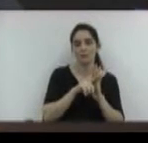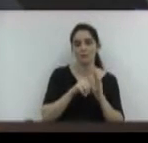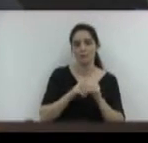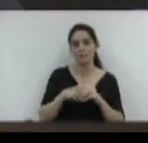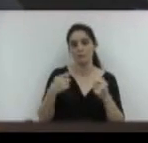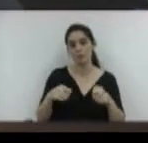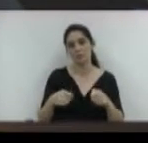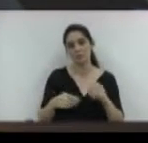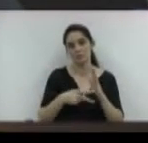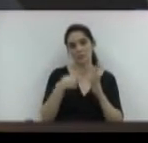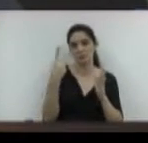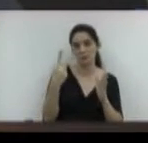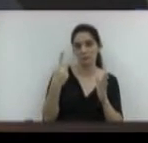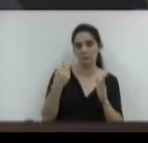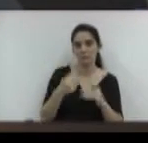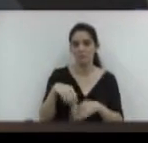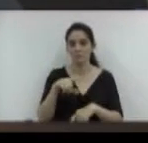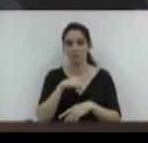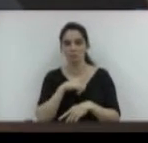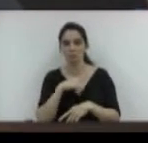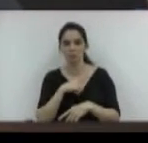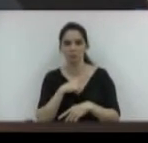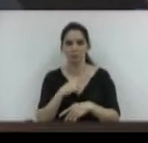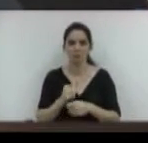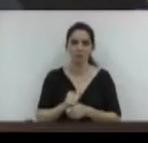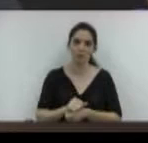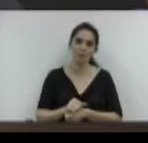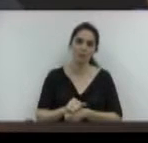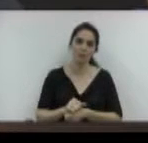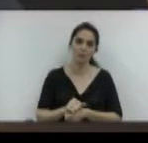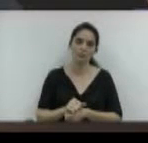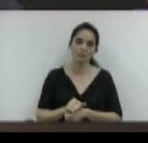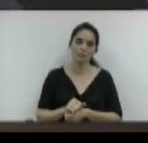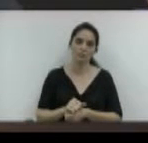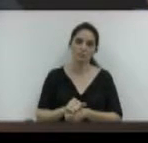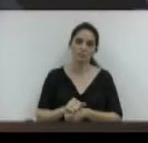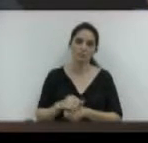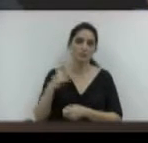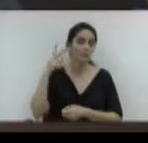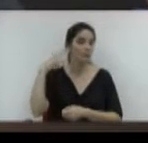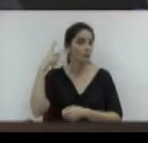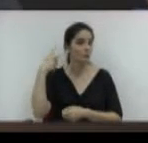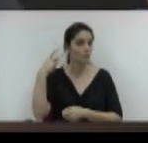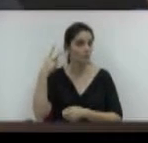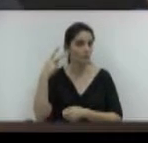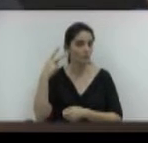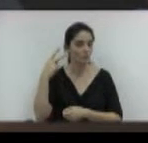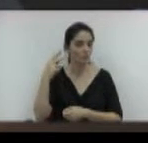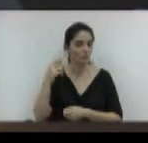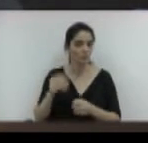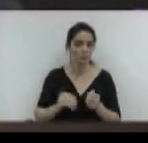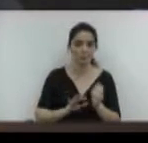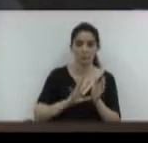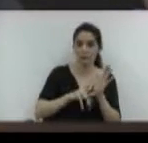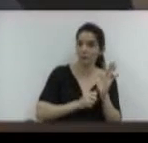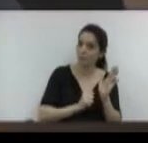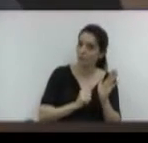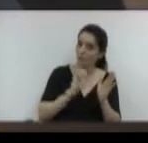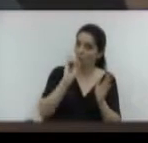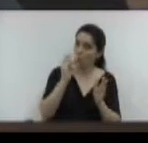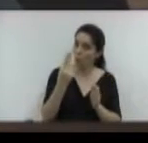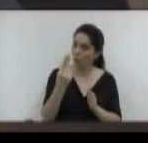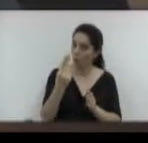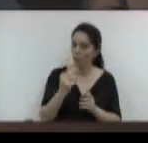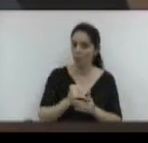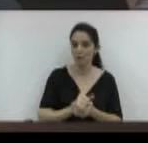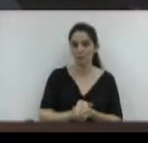Segundo, utilizar-se do mandato para a prática de atos de corrupção ou de